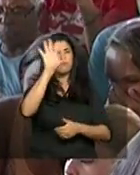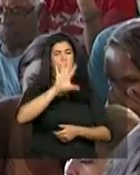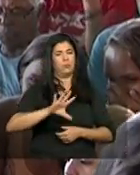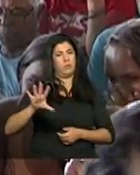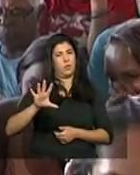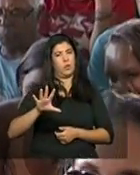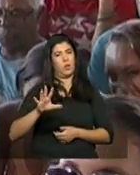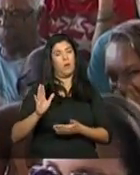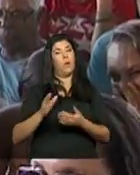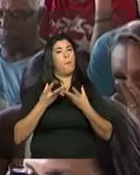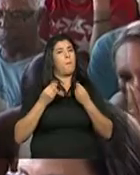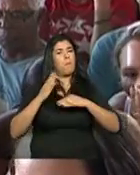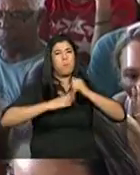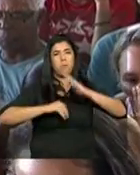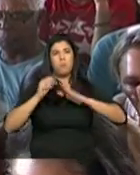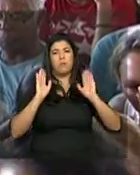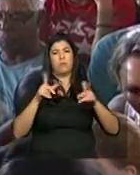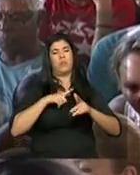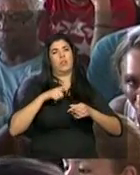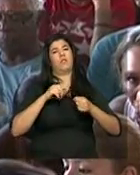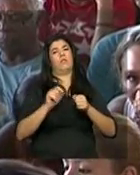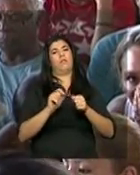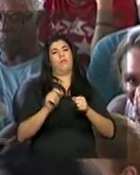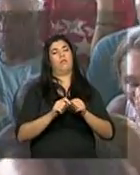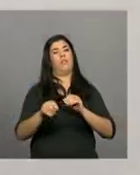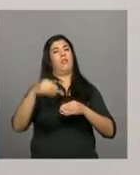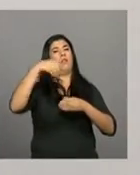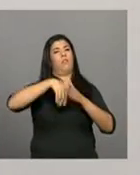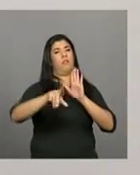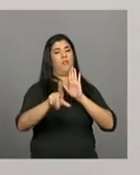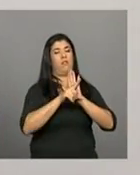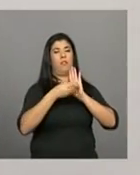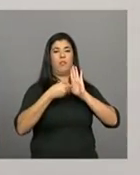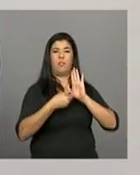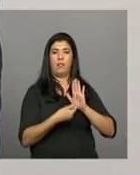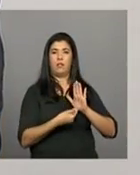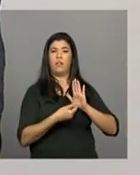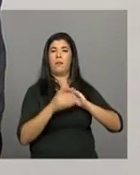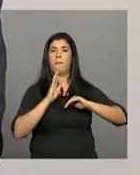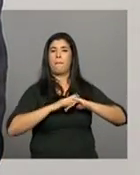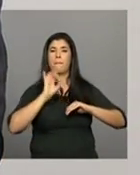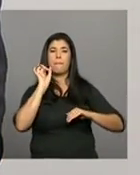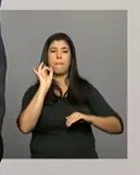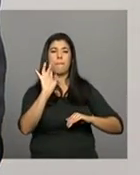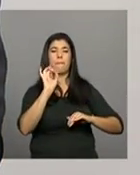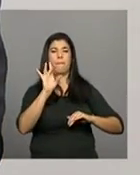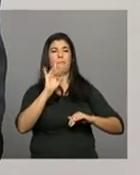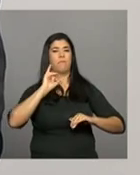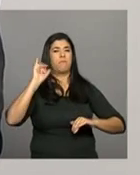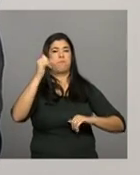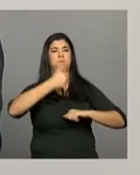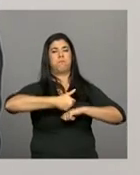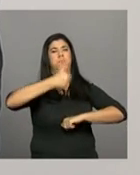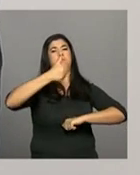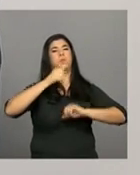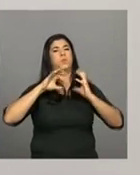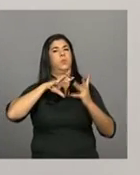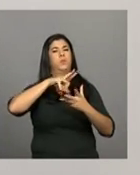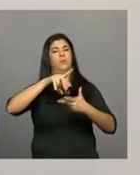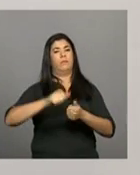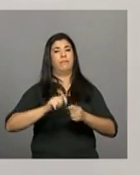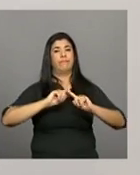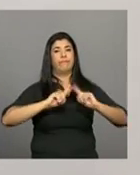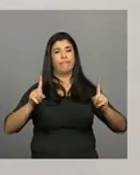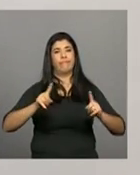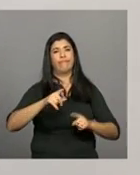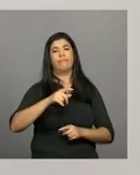feita, especialmente na nossa legislação, uma das mais aprimoradas do planeta. Mas a grande maioria